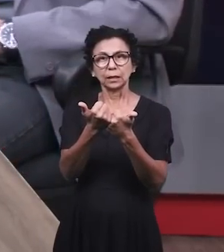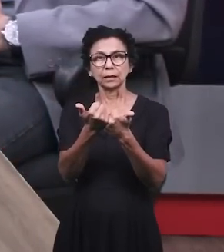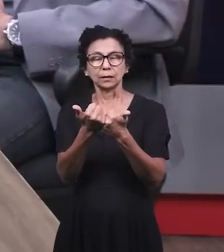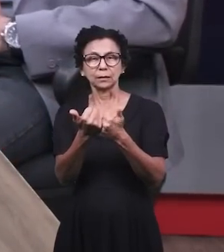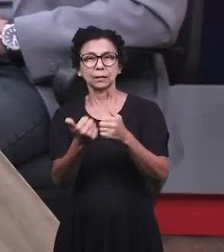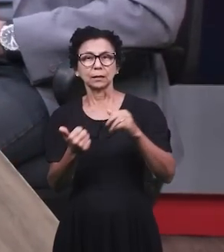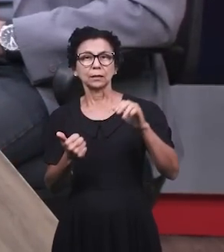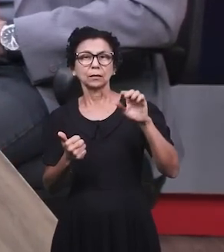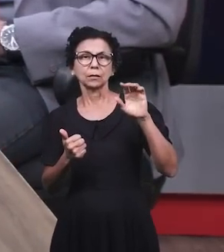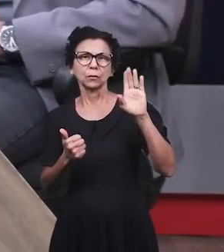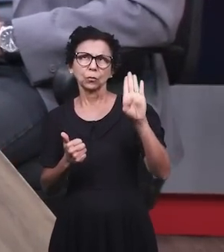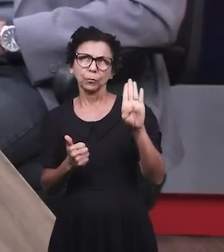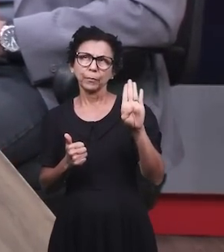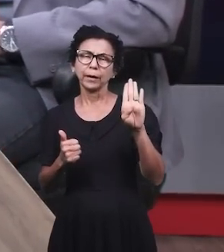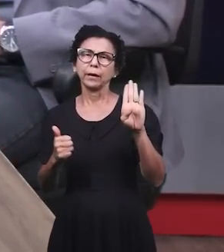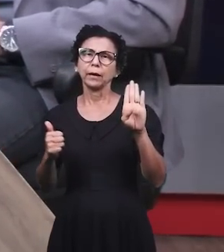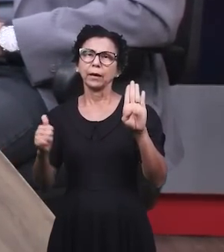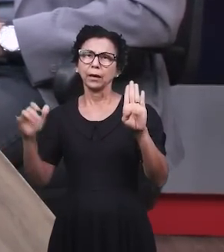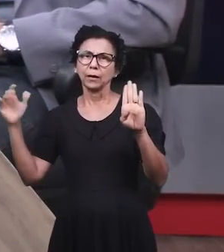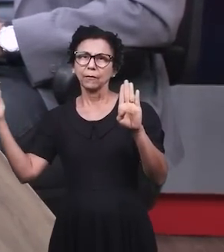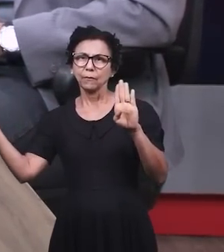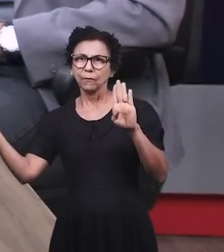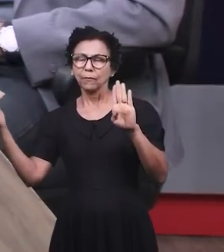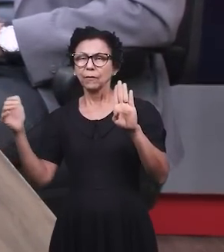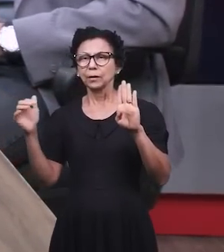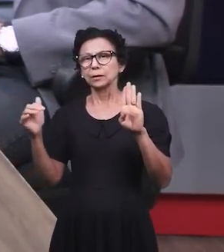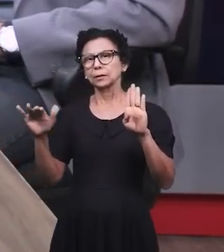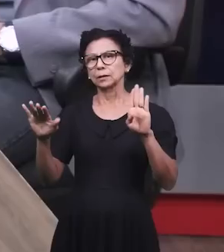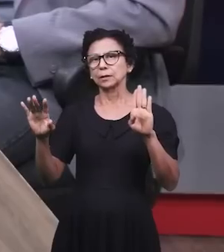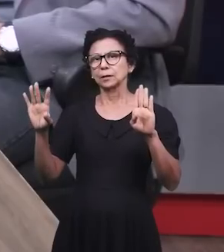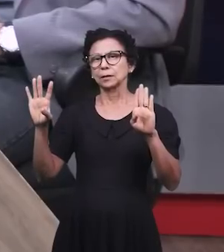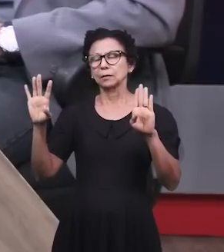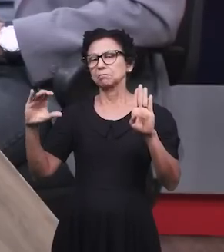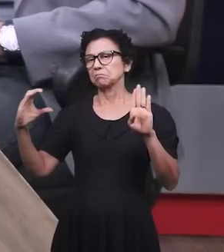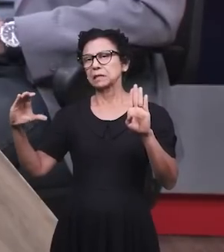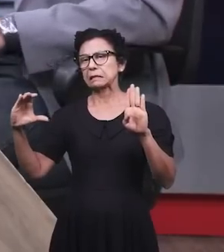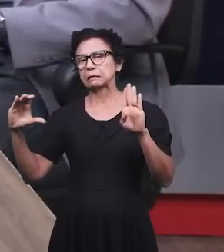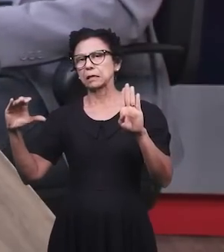que é a segunda letra, e o SH, né, que é